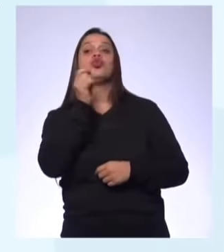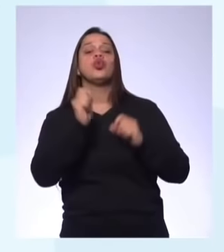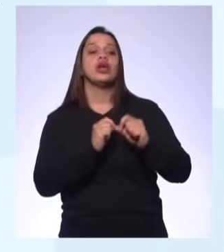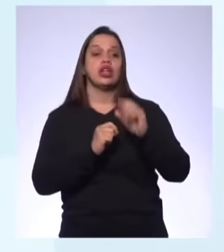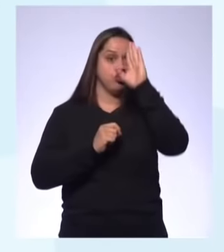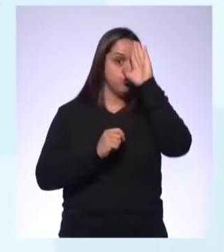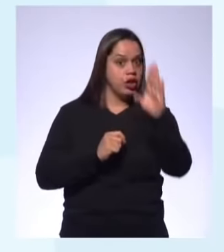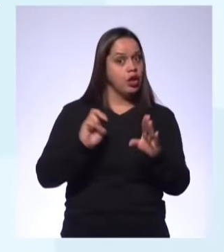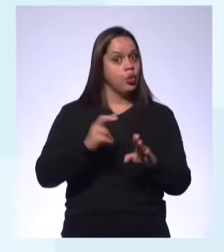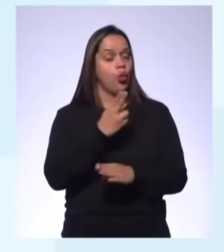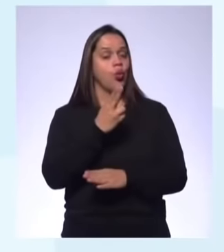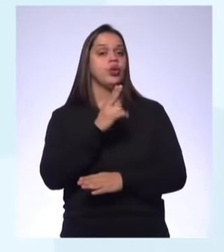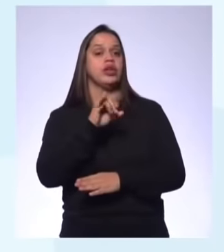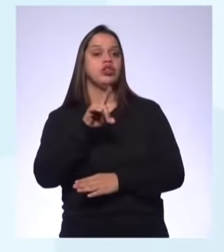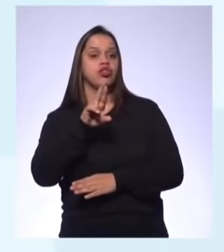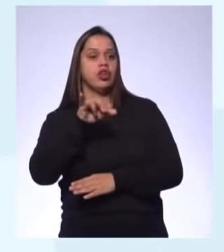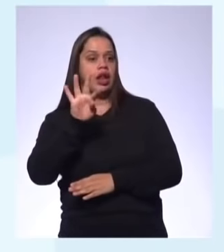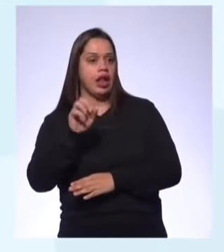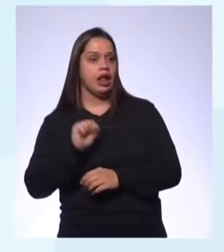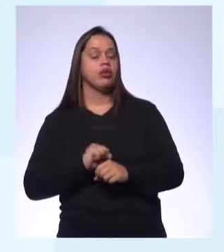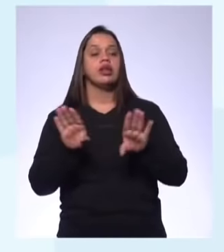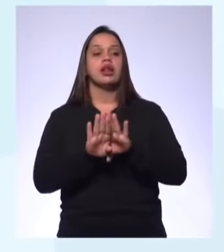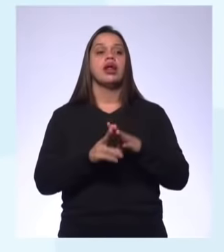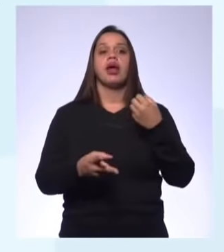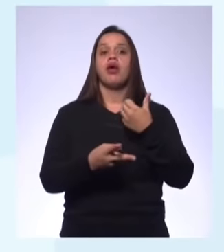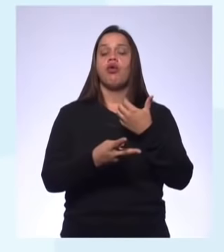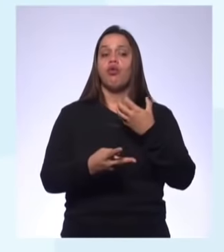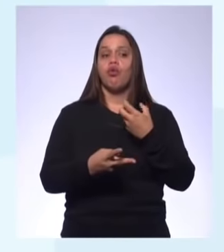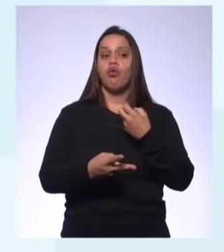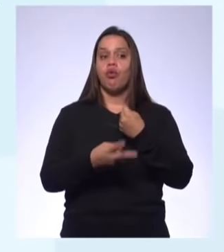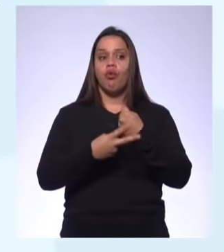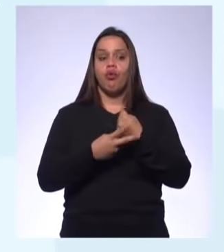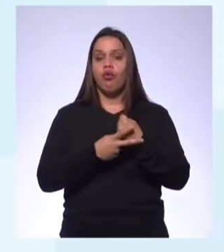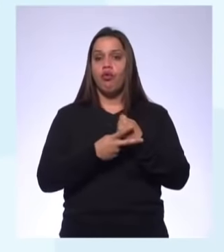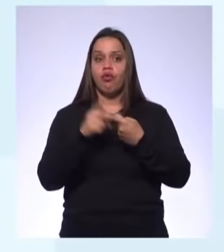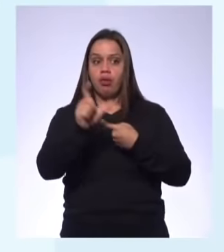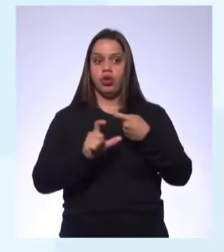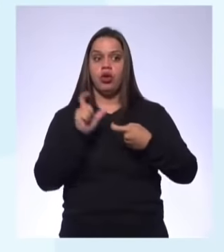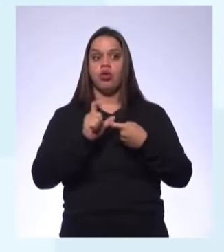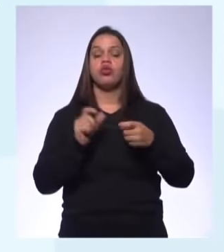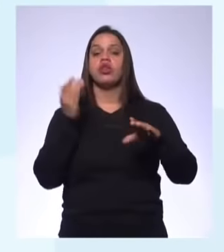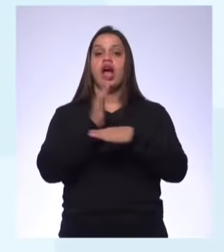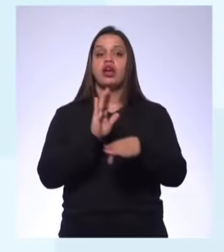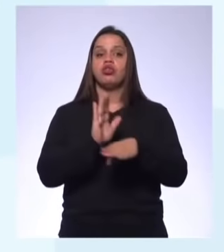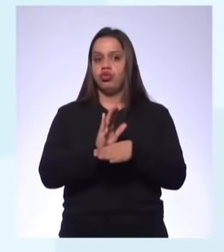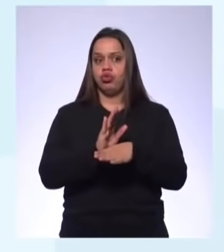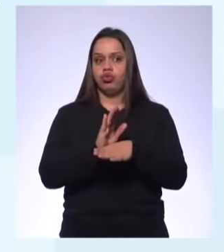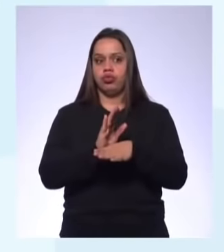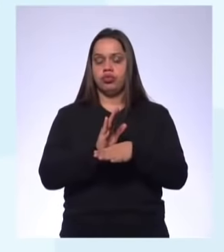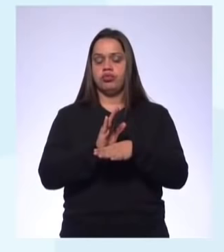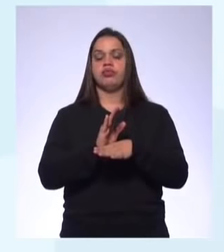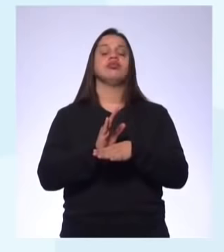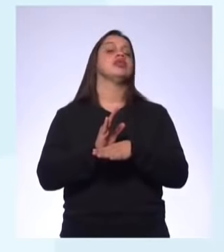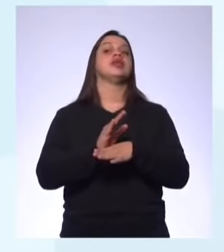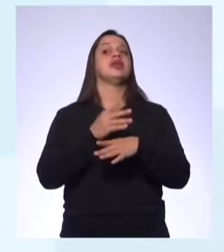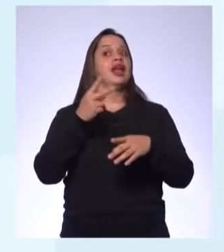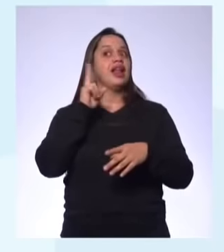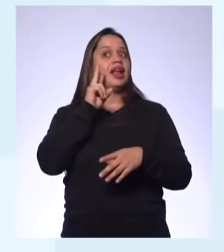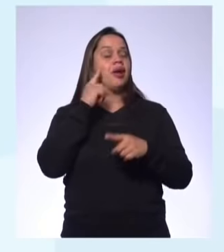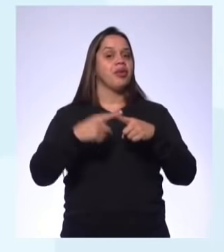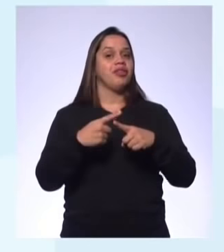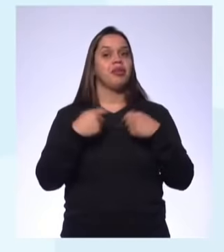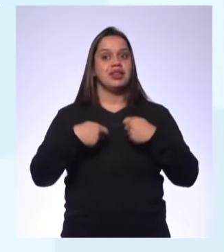nesse trecho, tá? E qual verbo de elocução ajuda a identificar o discurso? Essa é legal, que a gente vai ter que lembrar aí dos verbos de elocução, hein,